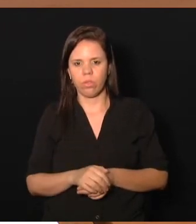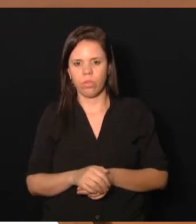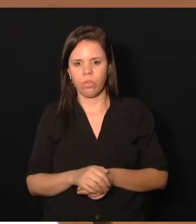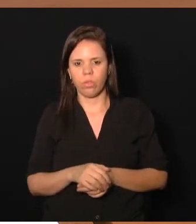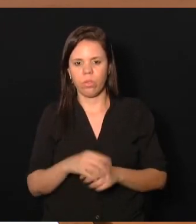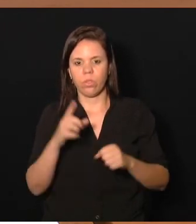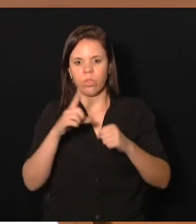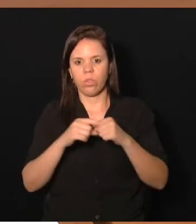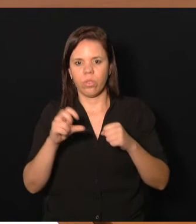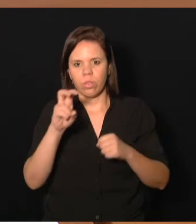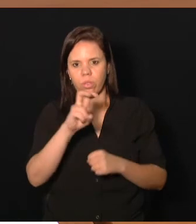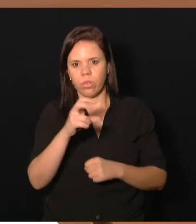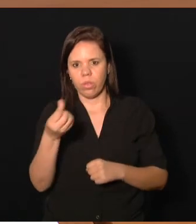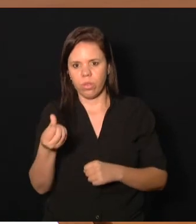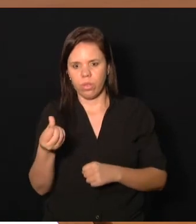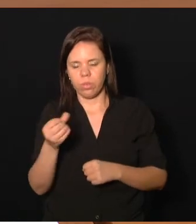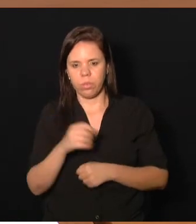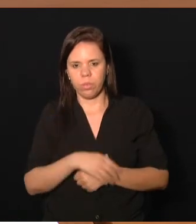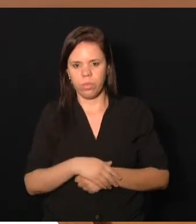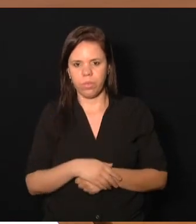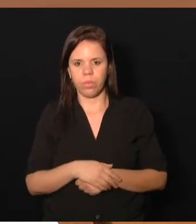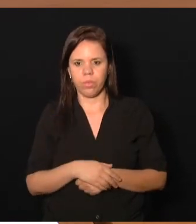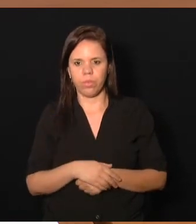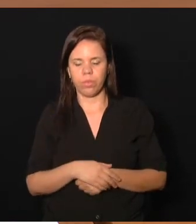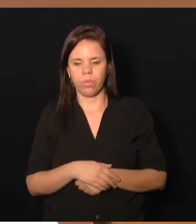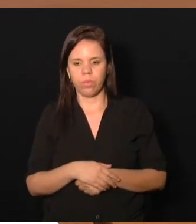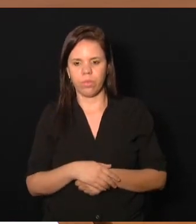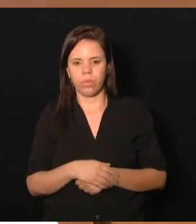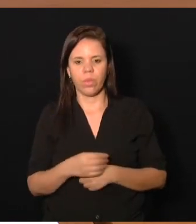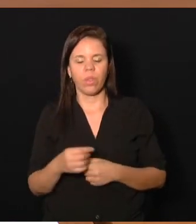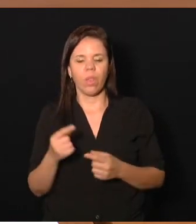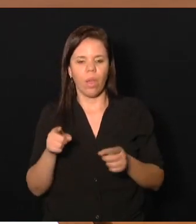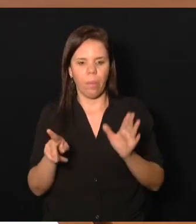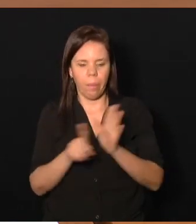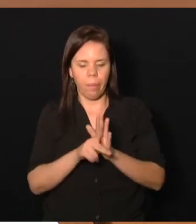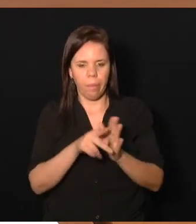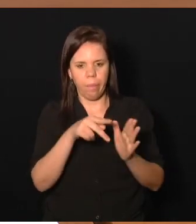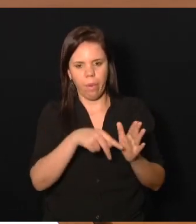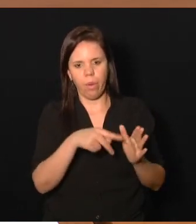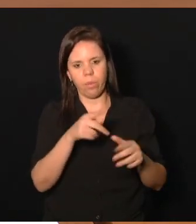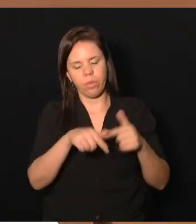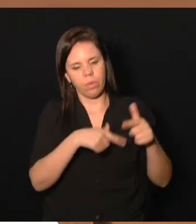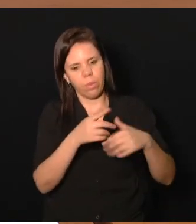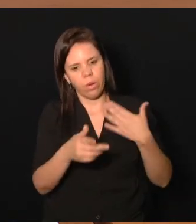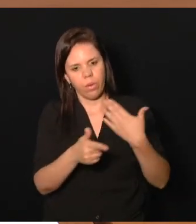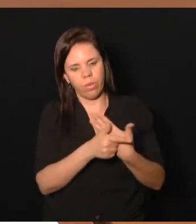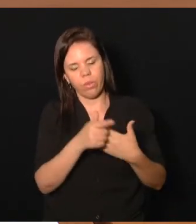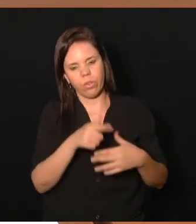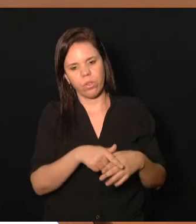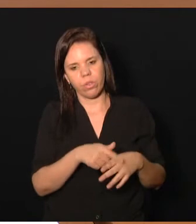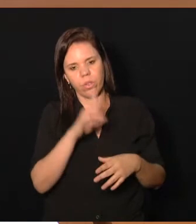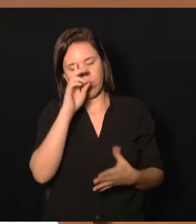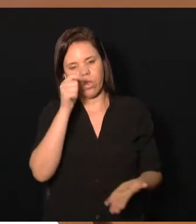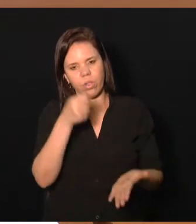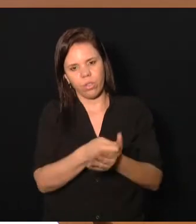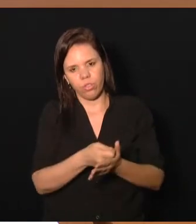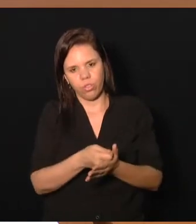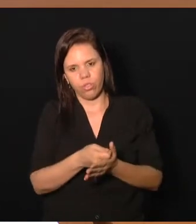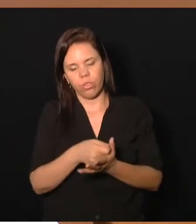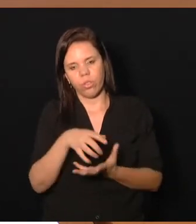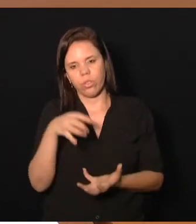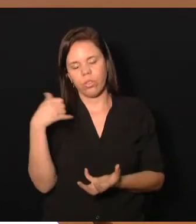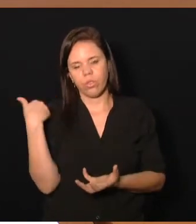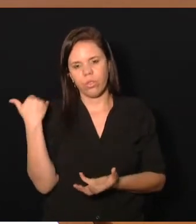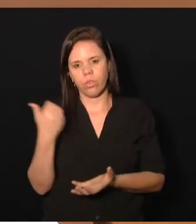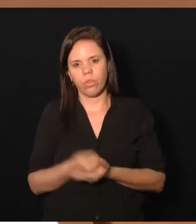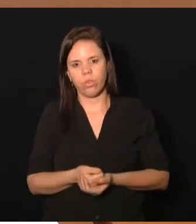Artigo 56. Compete à Comissão de Defesa e Garantia da Pessoa Idosa. Agora vem aqueles artigos